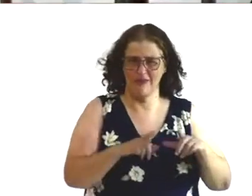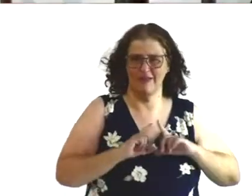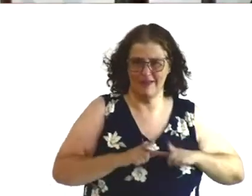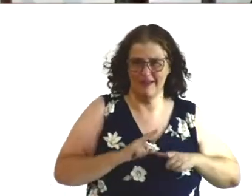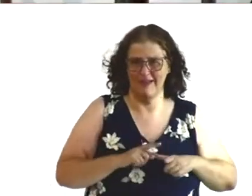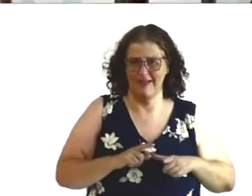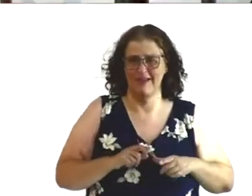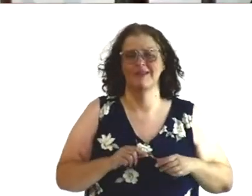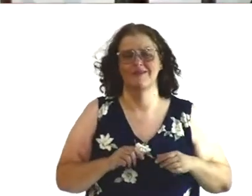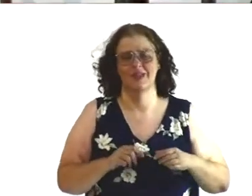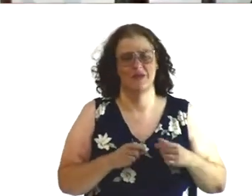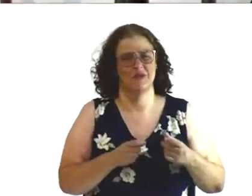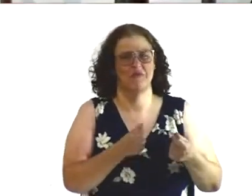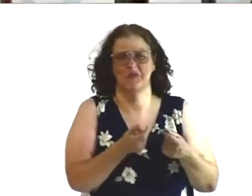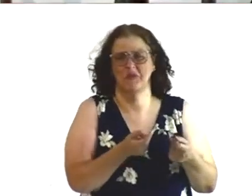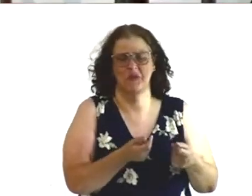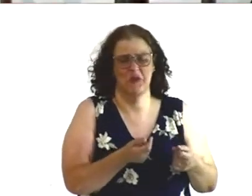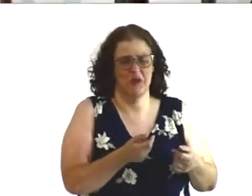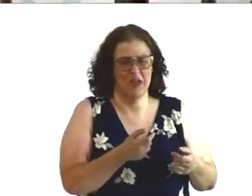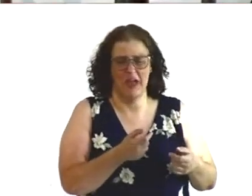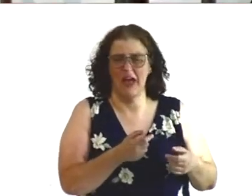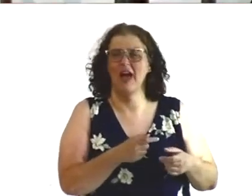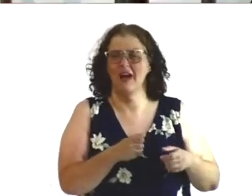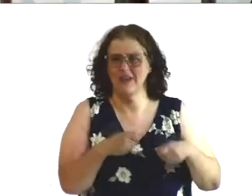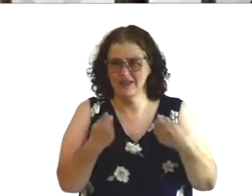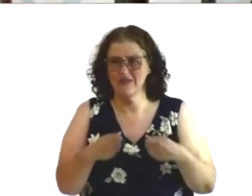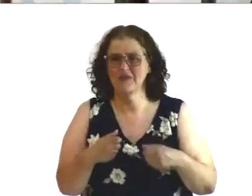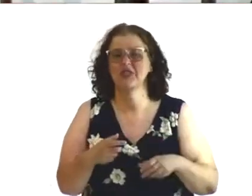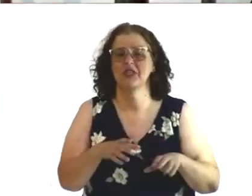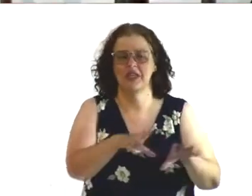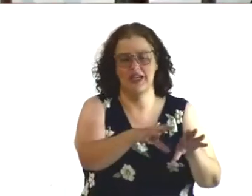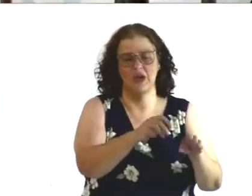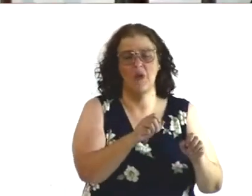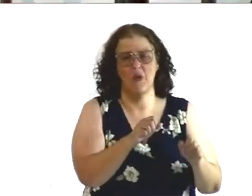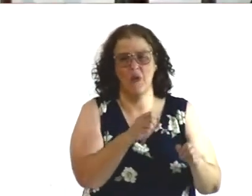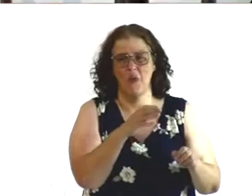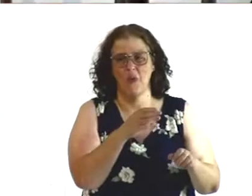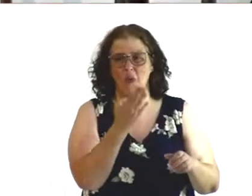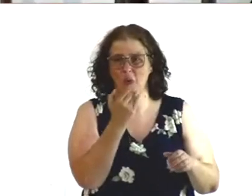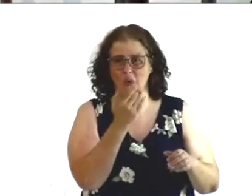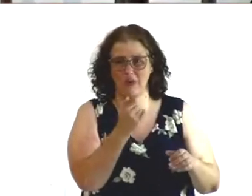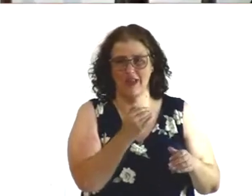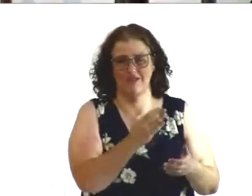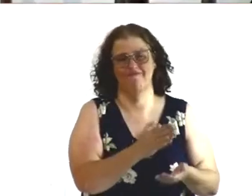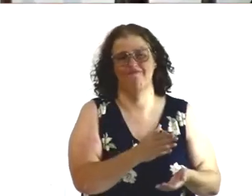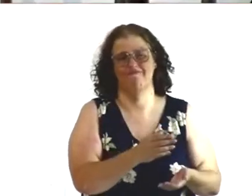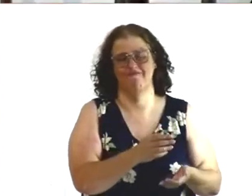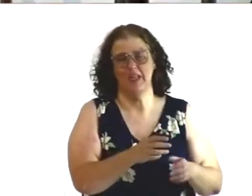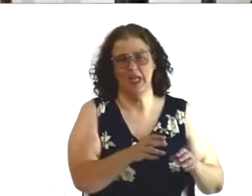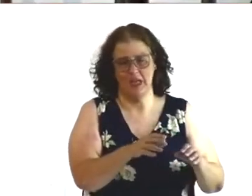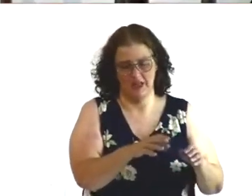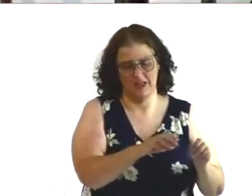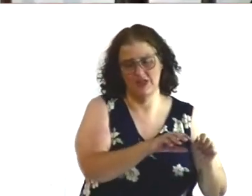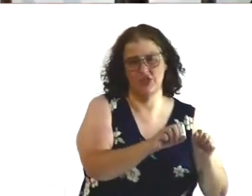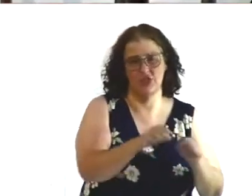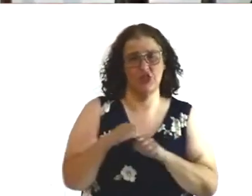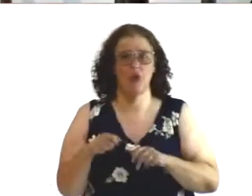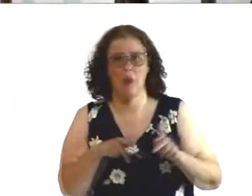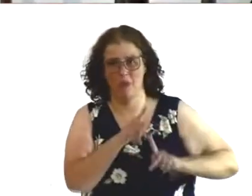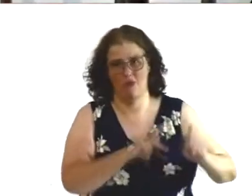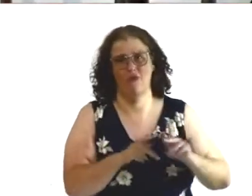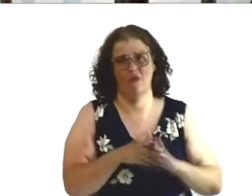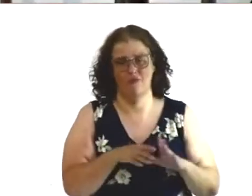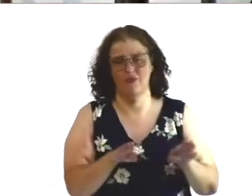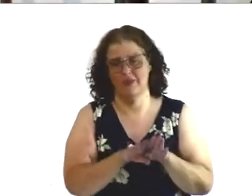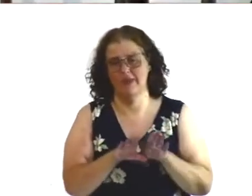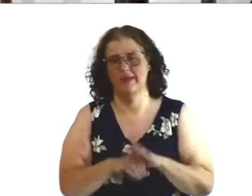figura temida também. Por quê? Porque Herodes tinha de se defender, tinha de defender o seu reino. Ele sabia que os